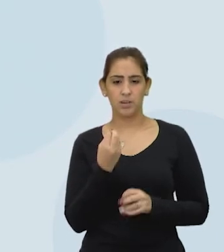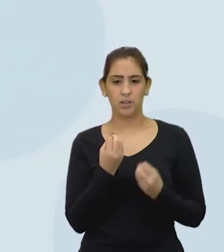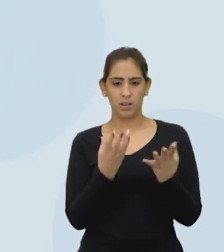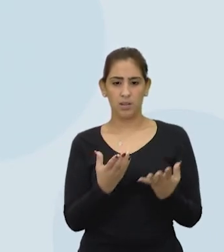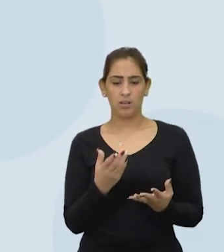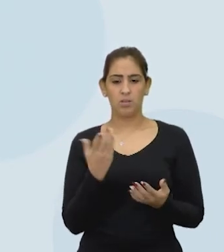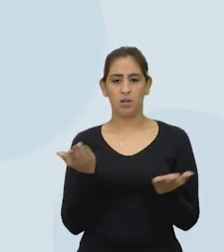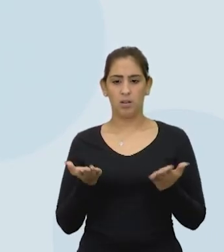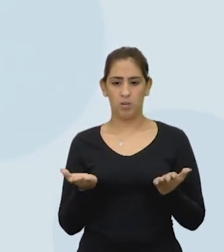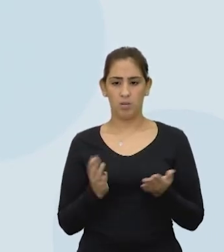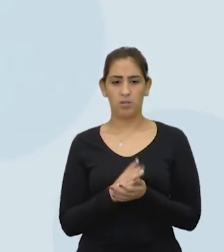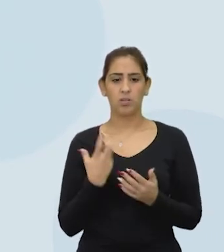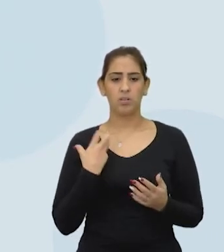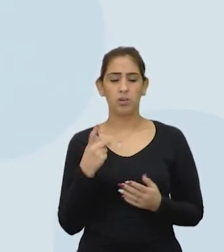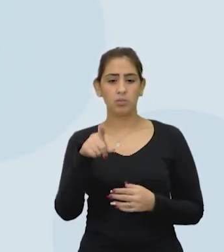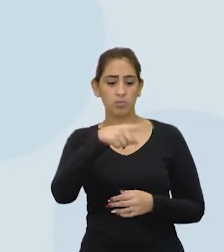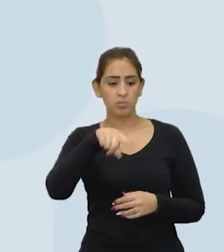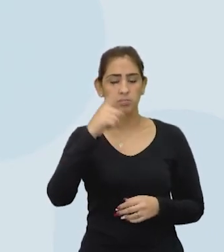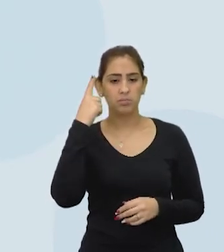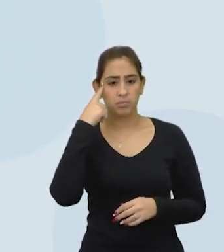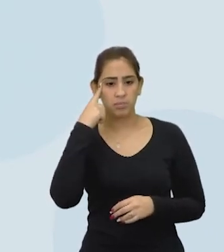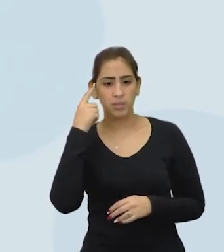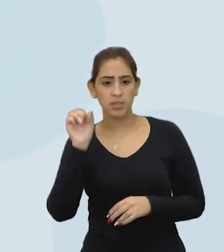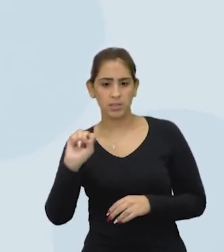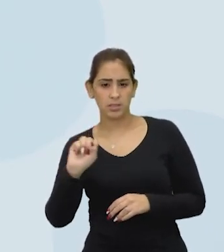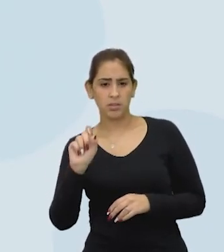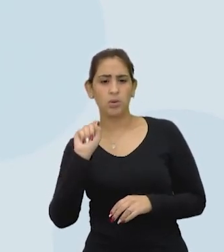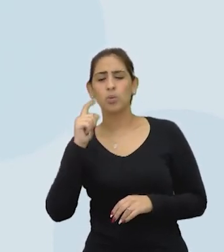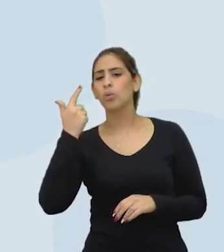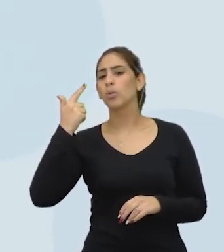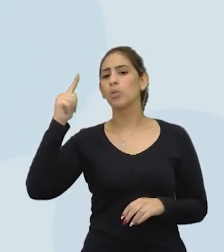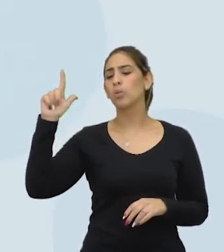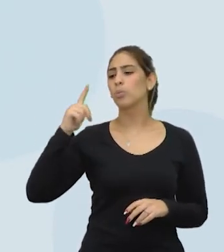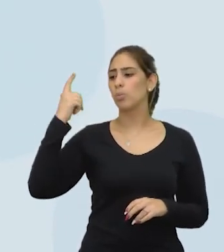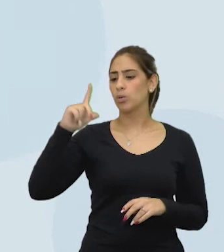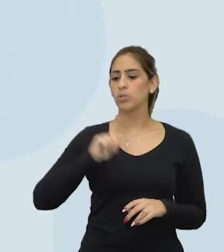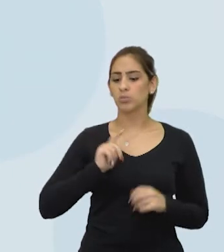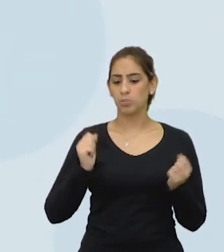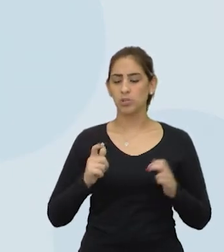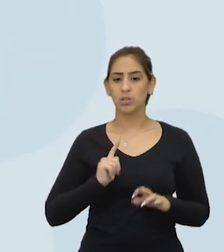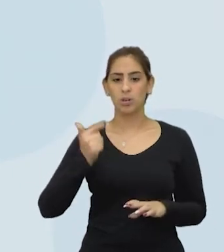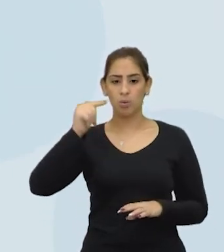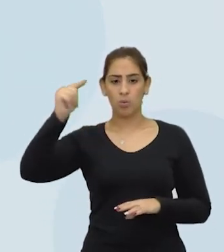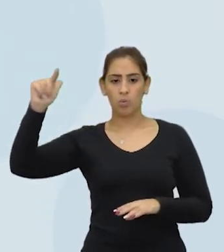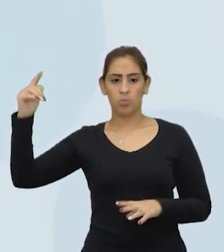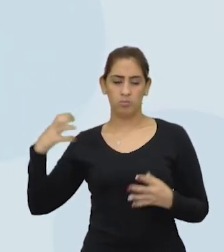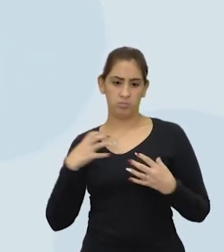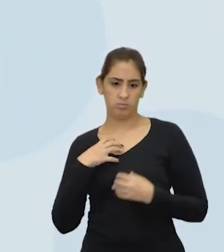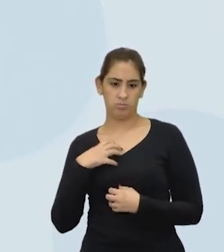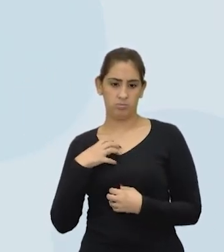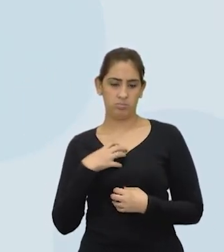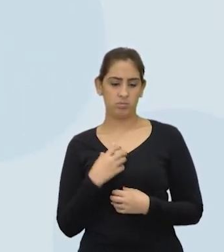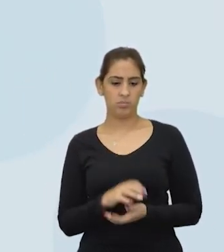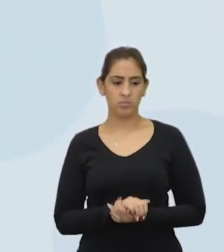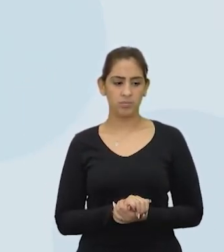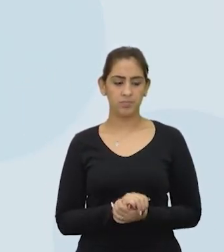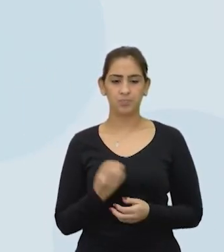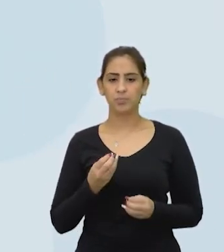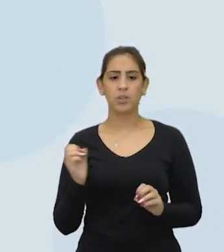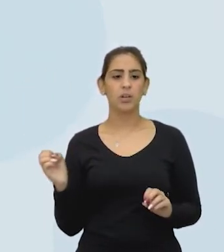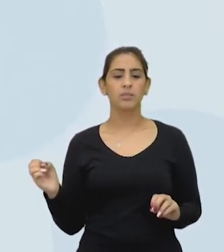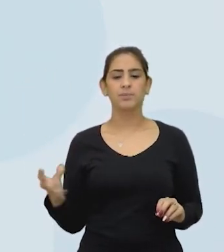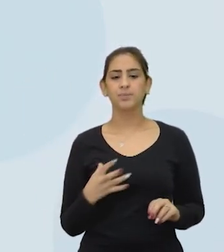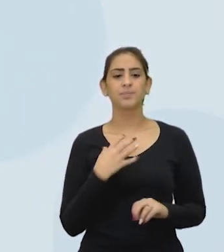Então agora, eu quero que você pense que a palavra segundo, ela pode ter vários outros sentidos, a não ser esse de conformidade. Qual um outro sentido que a